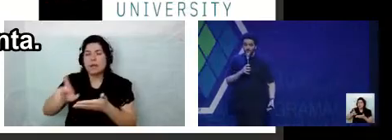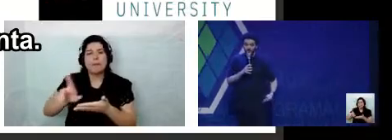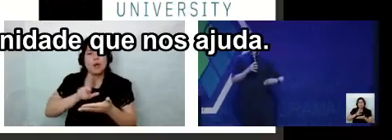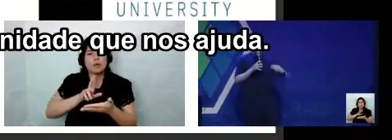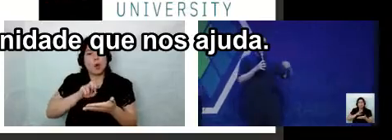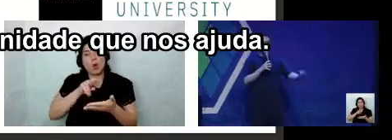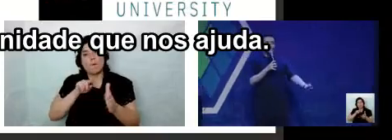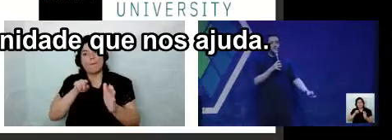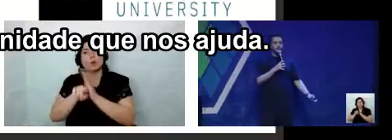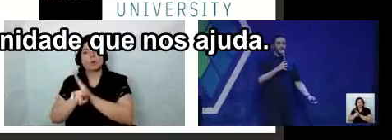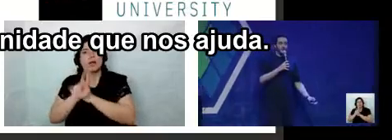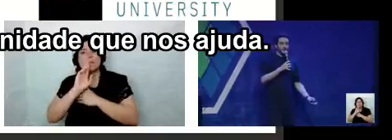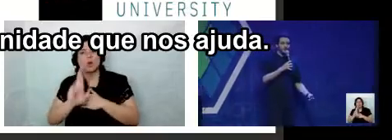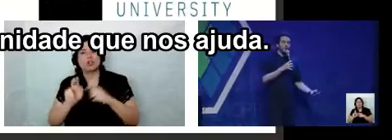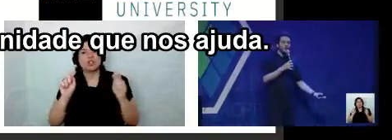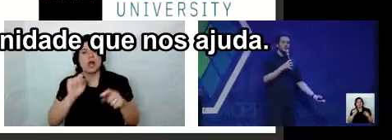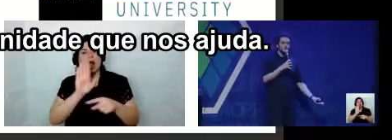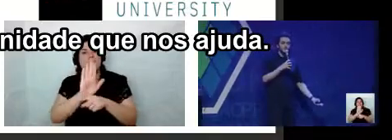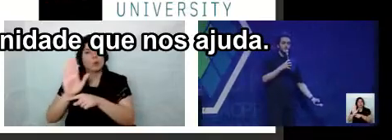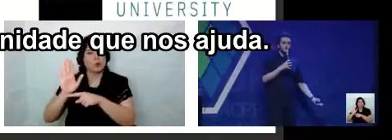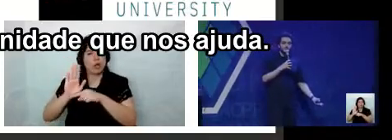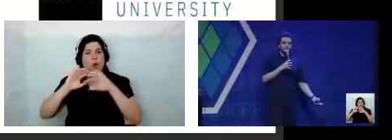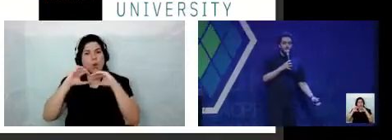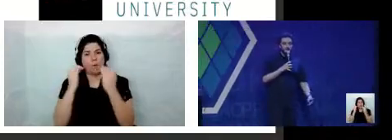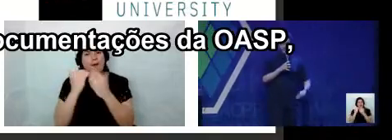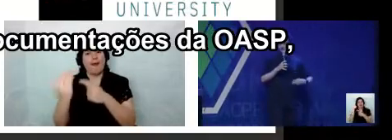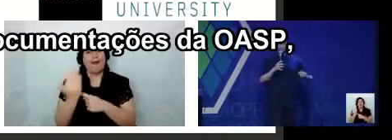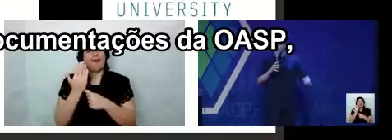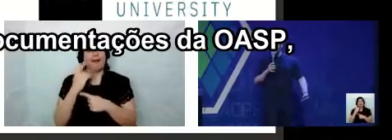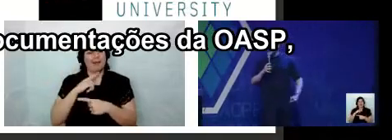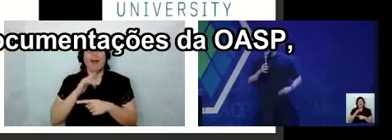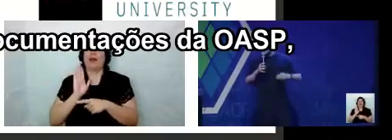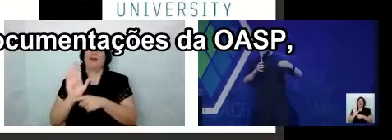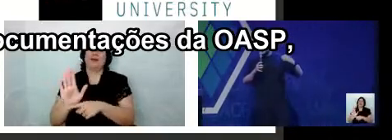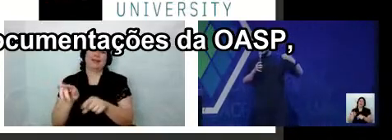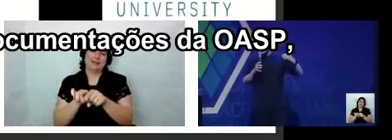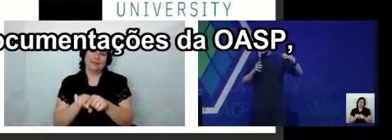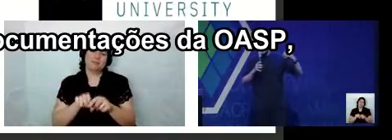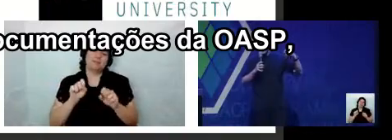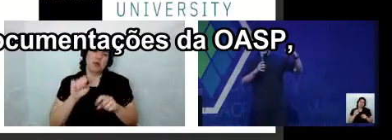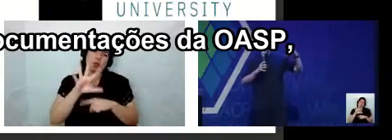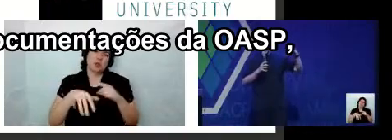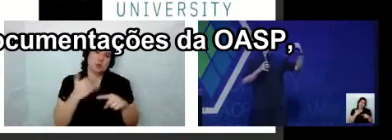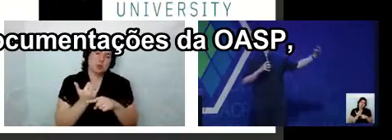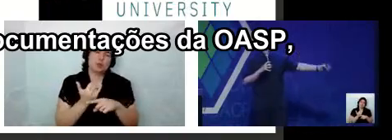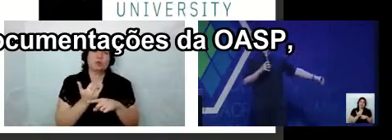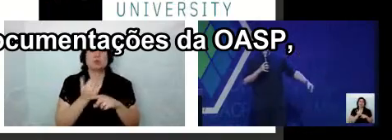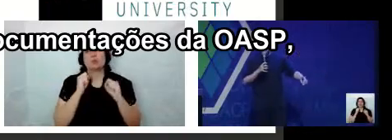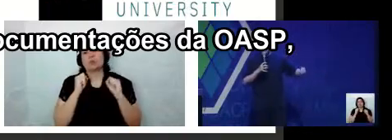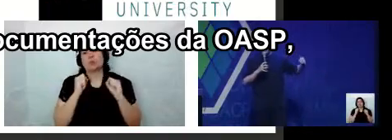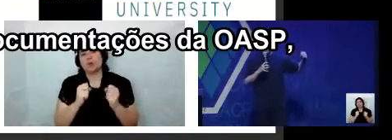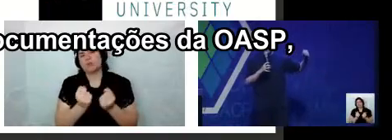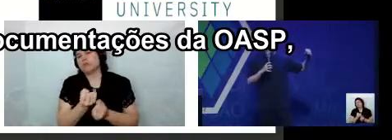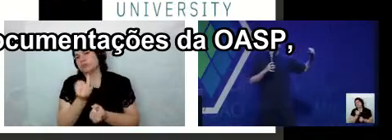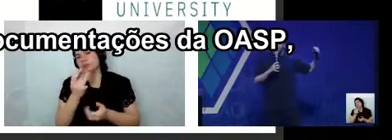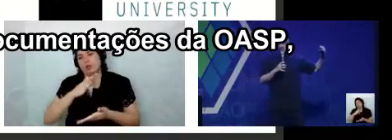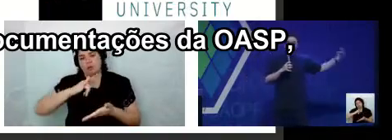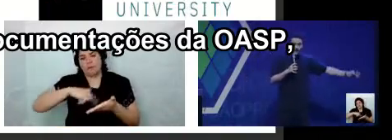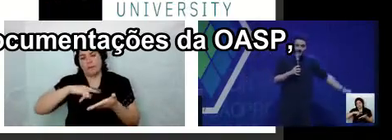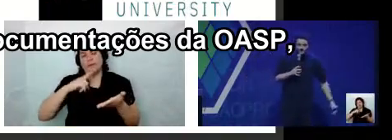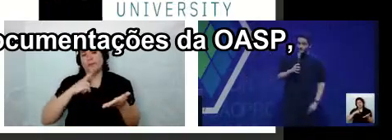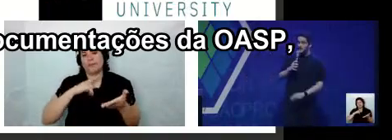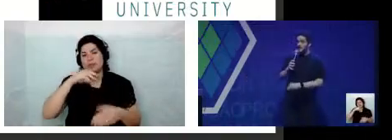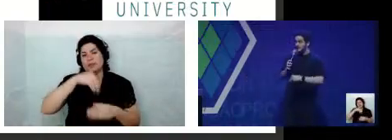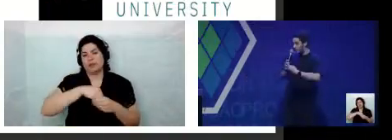uma pergunta, então contribuir de volta para aquela comunidade que nos ajuda. Então, seja um YouTube, seja uma série de documentações